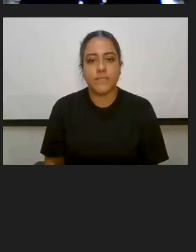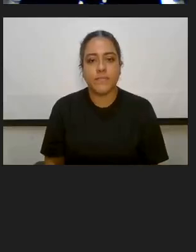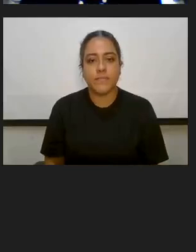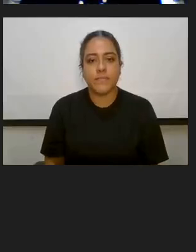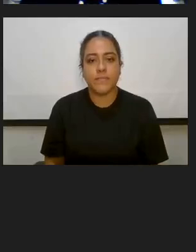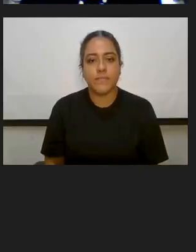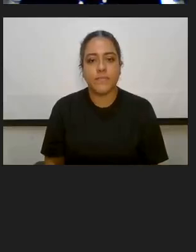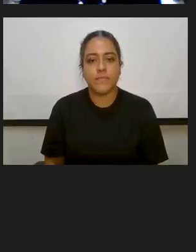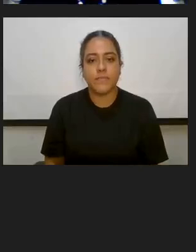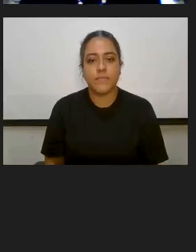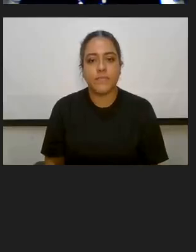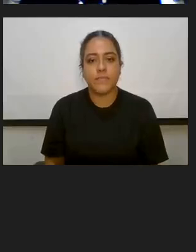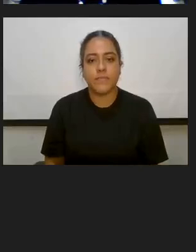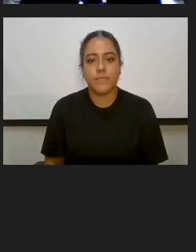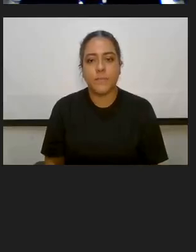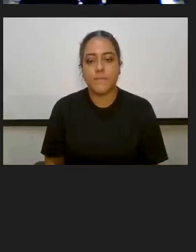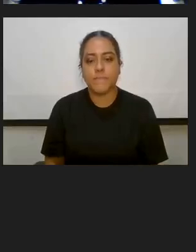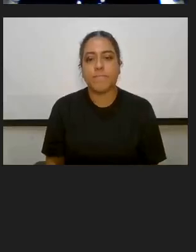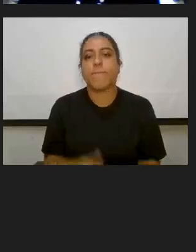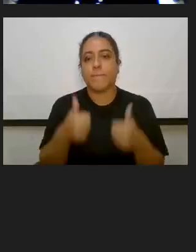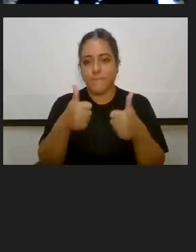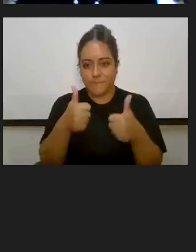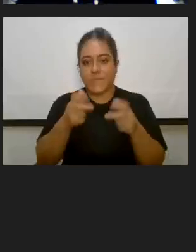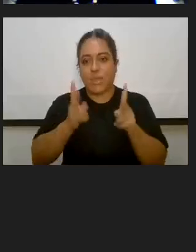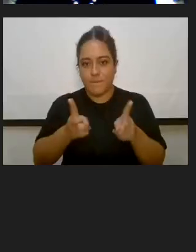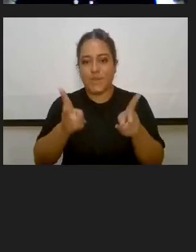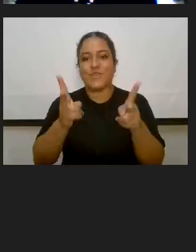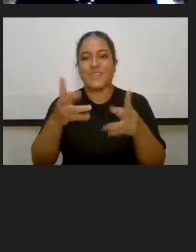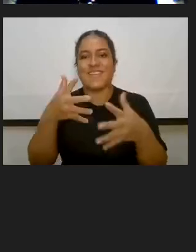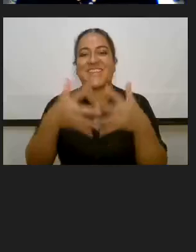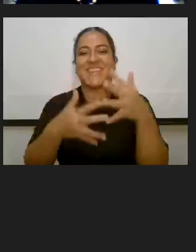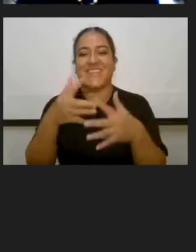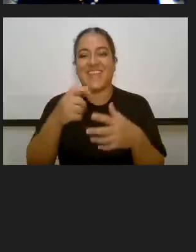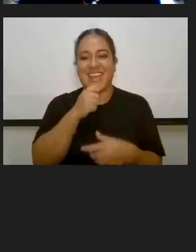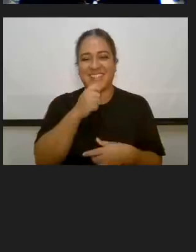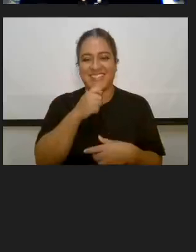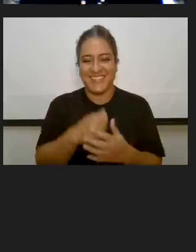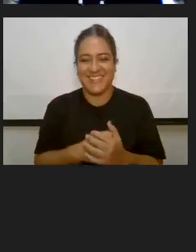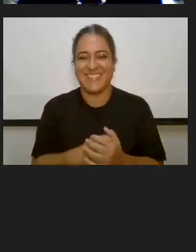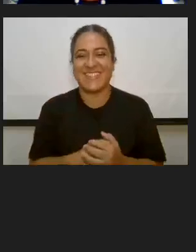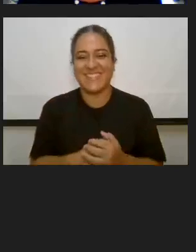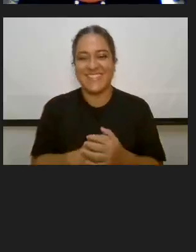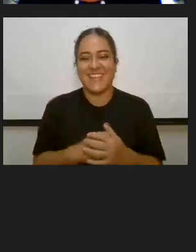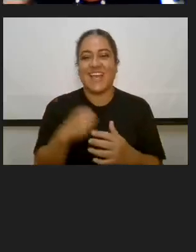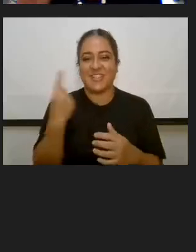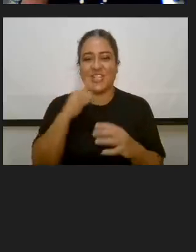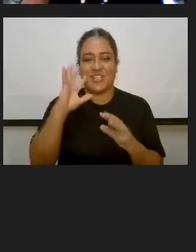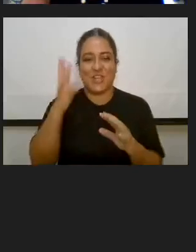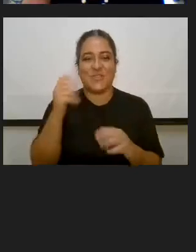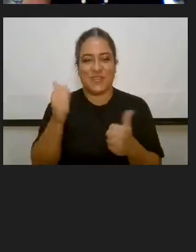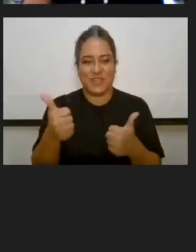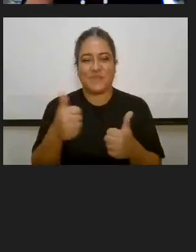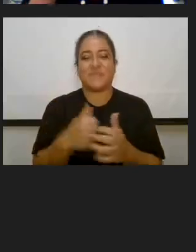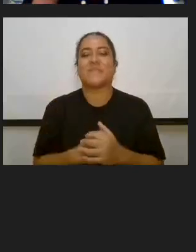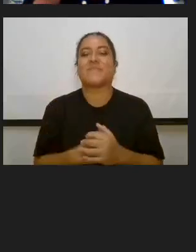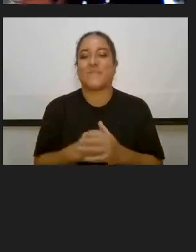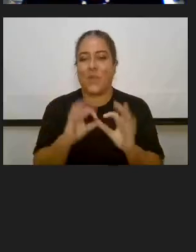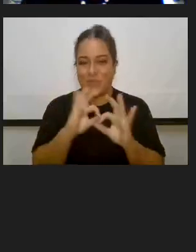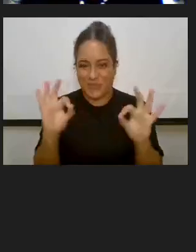Posso ir? Pode seguir, foi uma interferência, né? Aqui a gente já resolveu. Então, tá bom.